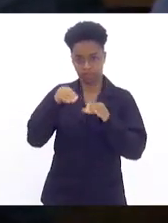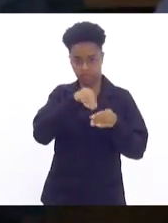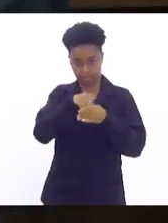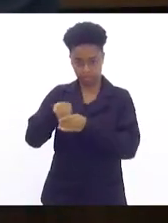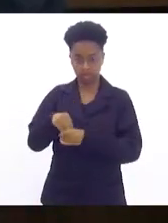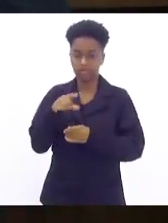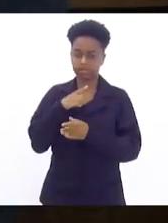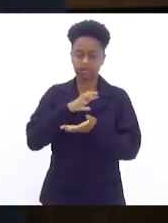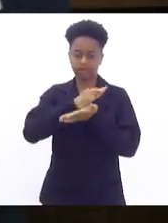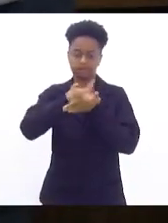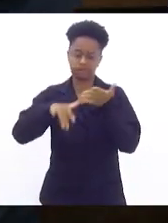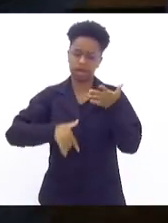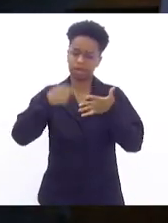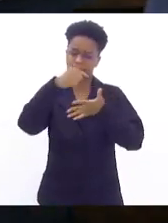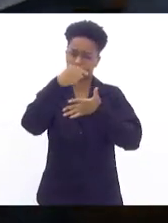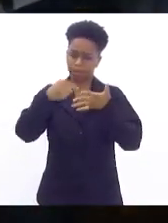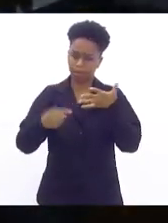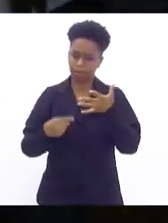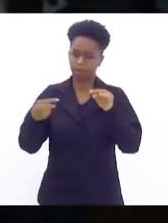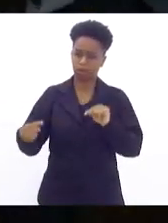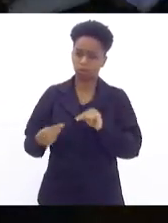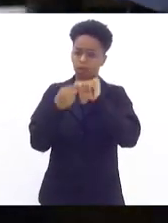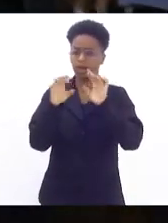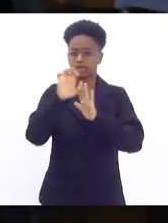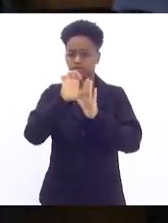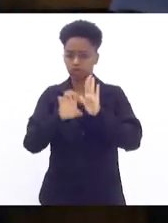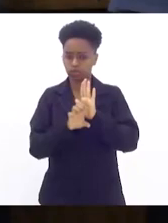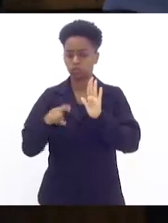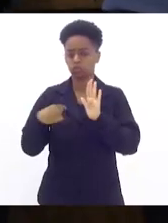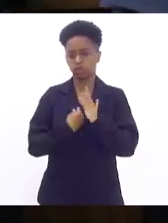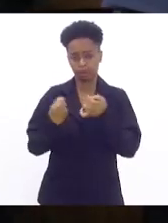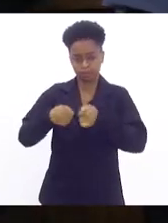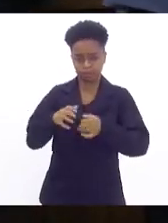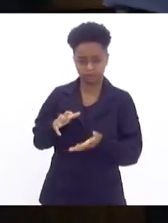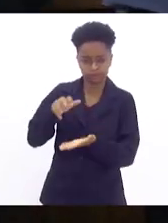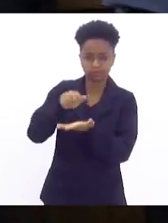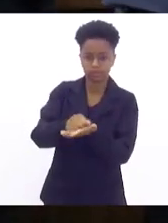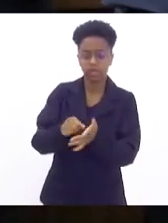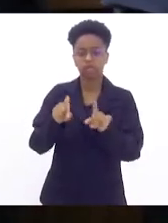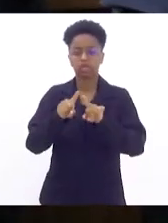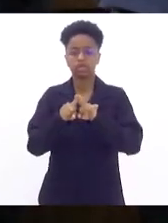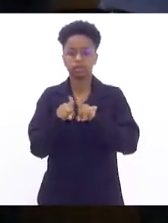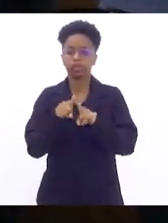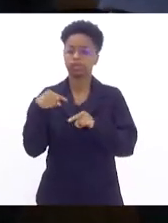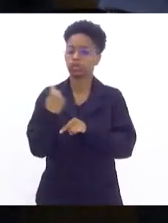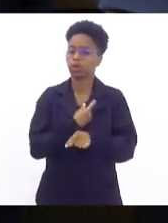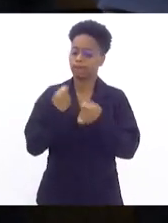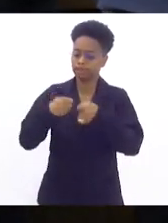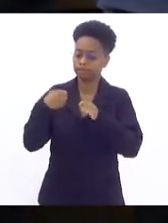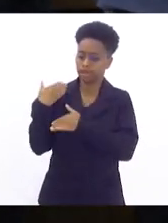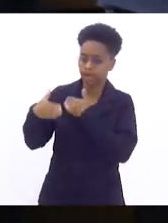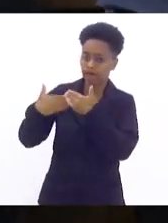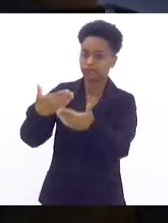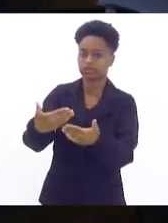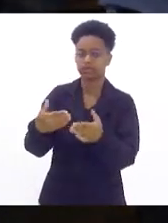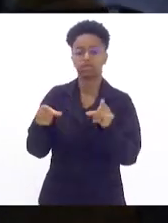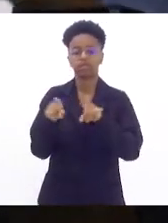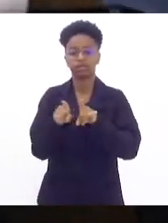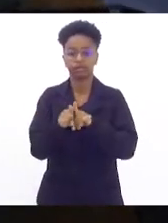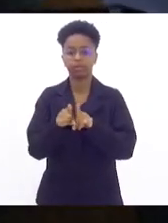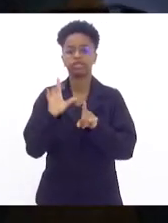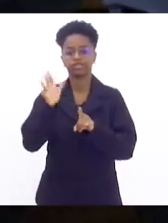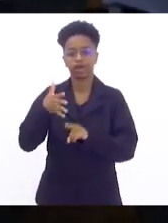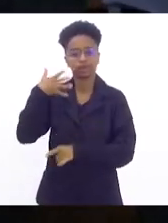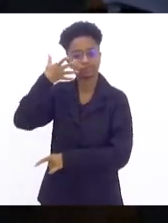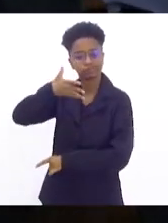muitas questões estatutárias que a gente precisa regentar que a gente precisa avançar inclusive foi objeto de